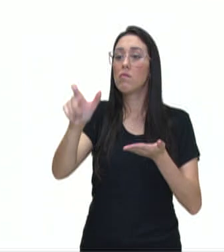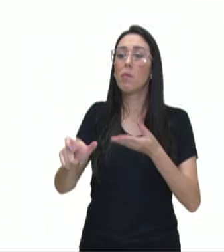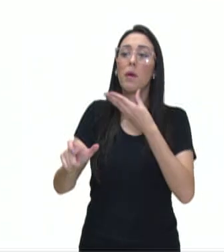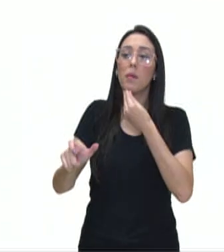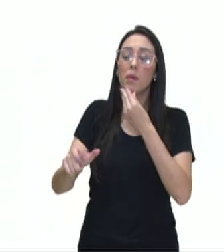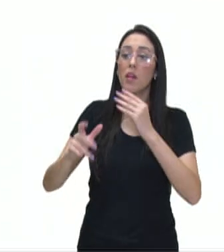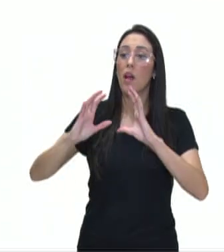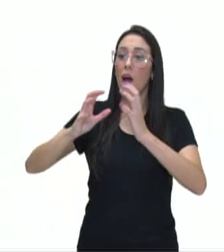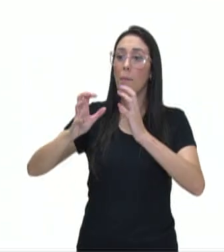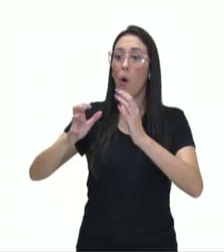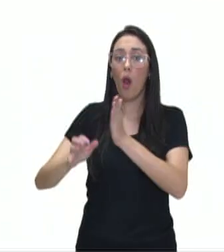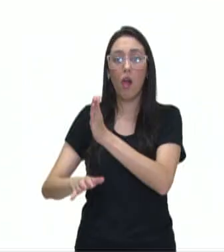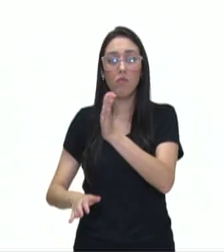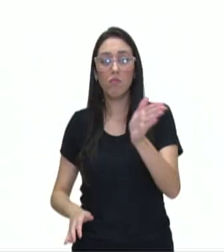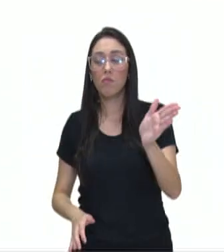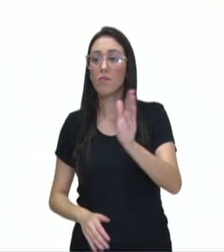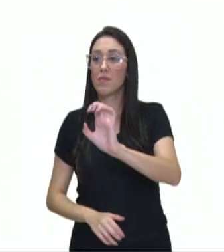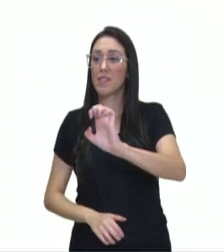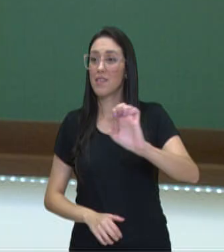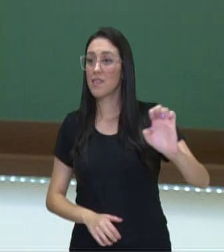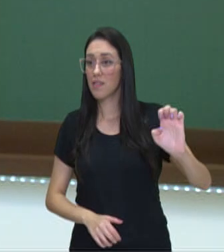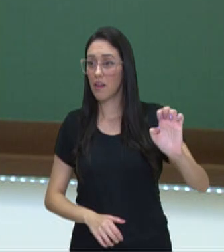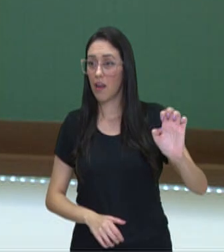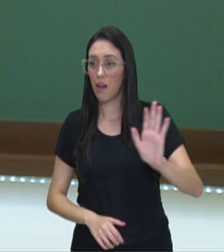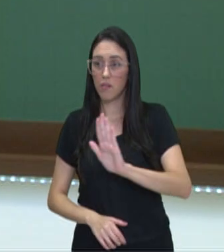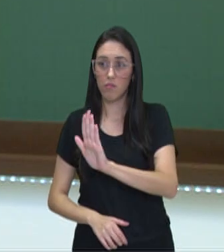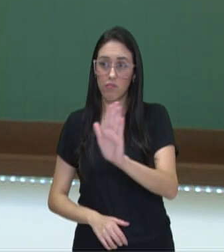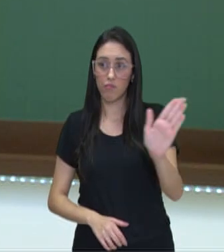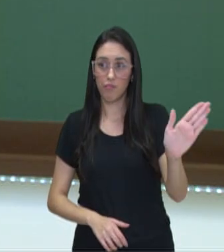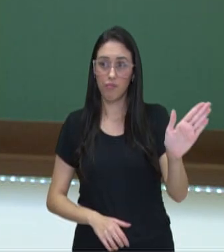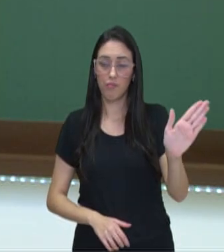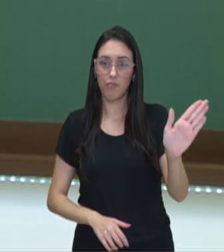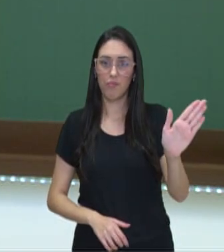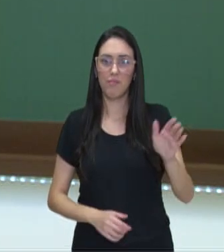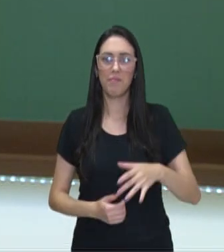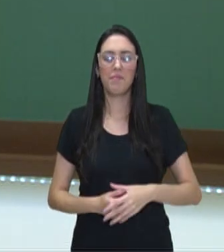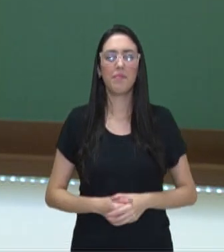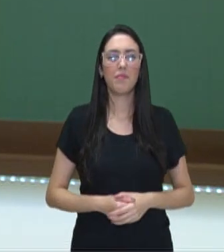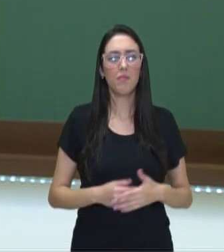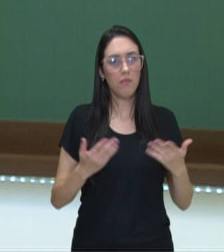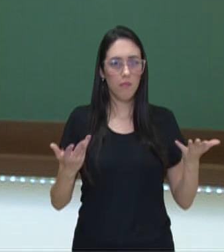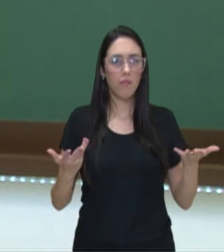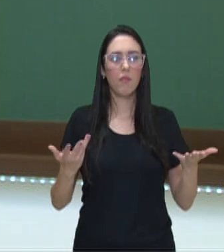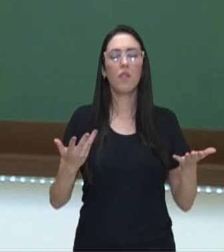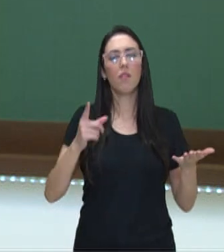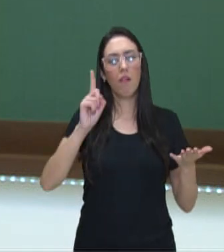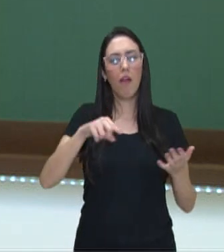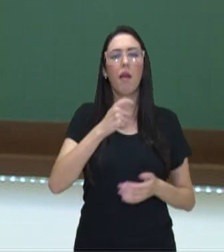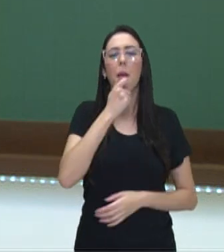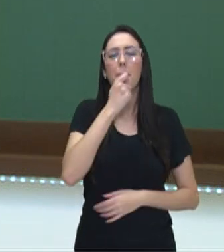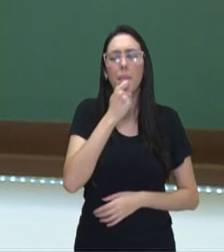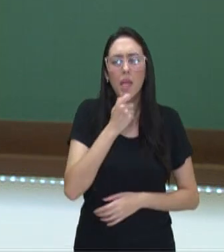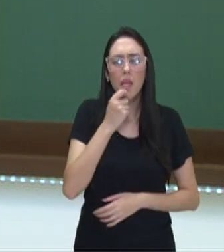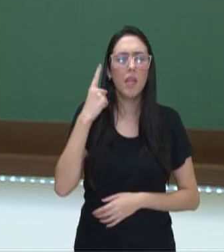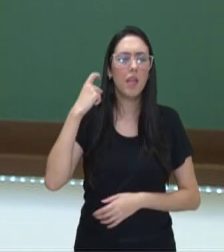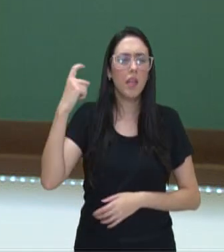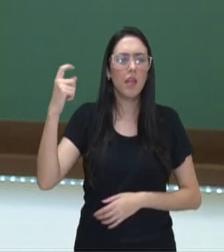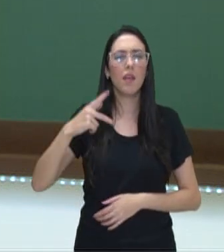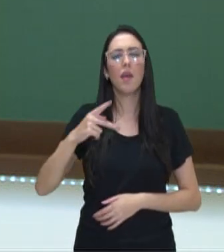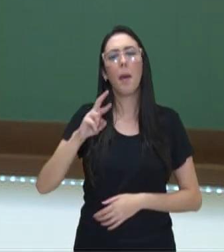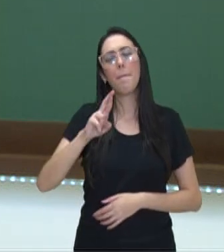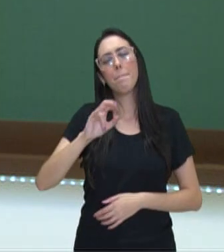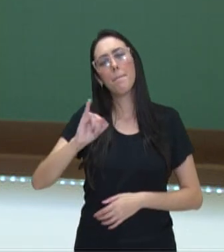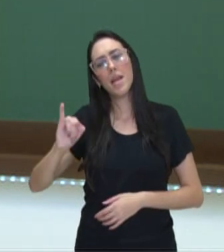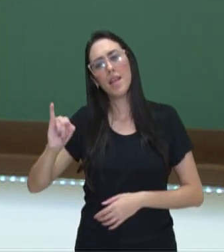na extrema esquerda, após ter tocado ali o apito, certo? Então, referente ao som do apito, nós temos a onomatopeia